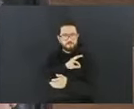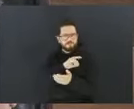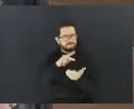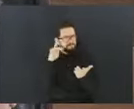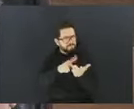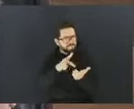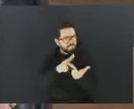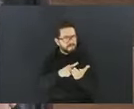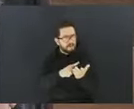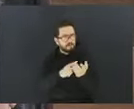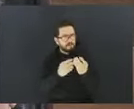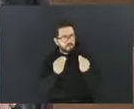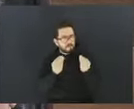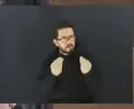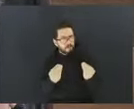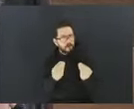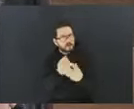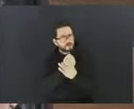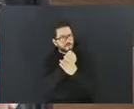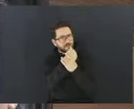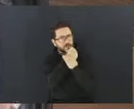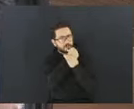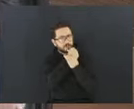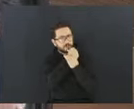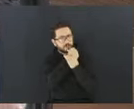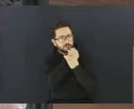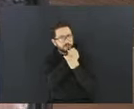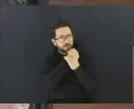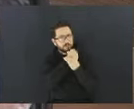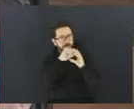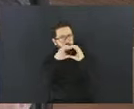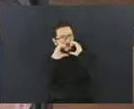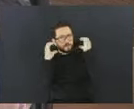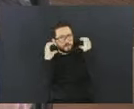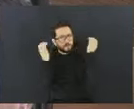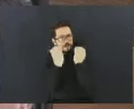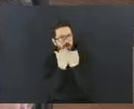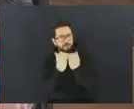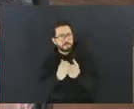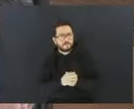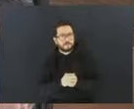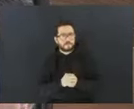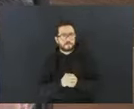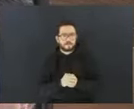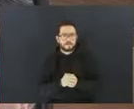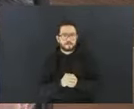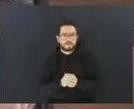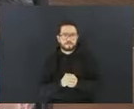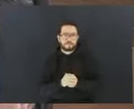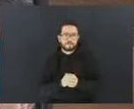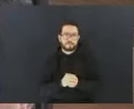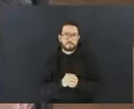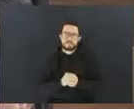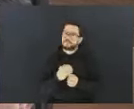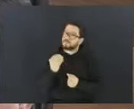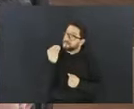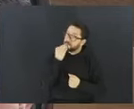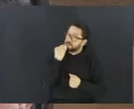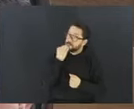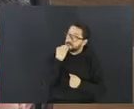comunidade ou a polícia dá mais segurança se estiver circulando? E existe alguma possibilidade de a Secretaria de Segurança